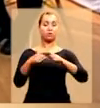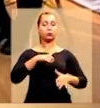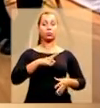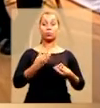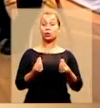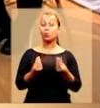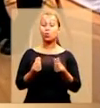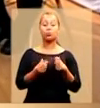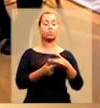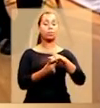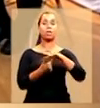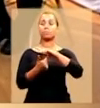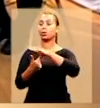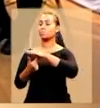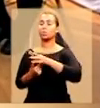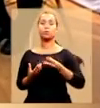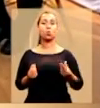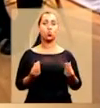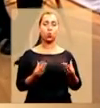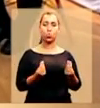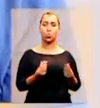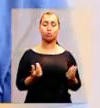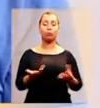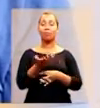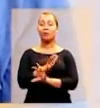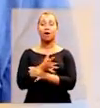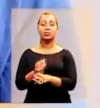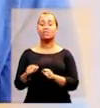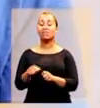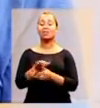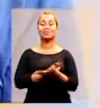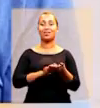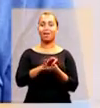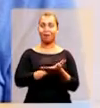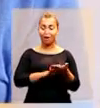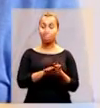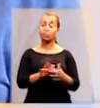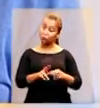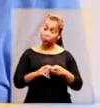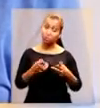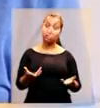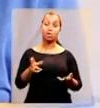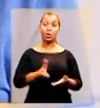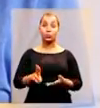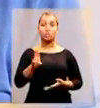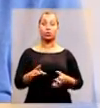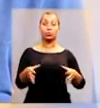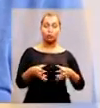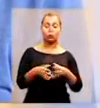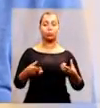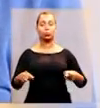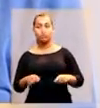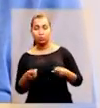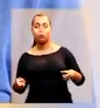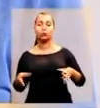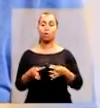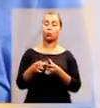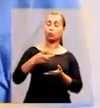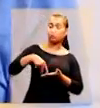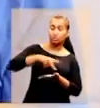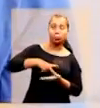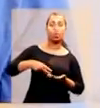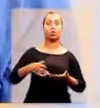A cidade tem milhares, tem dezenas, centenas de praças aí que estão vazias fazendo nada. E poderia estar sendo ocupado com grupos de música, com grupos